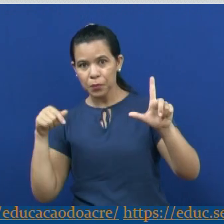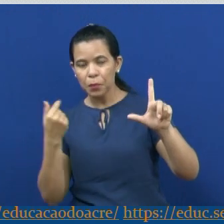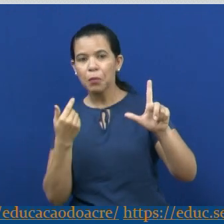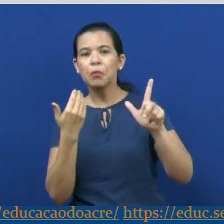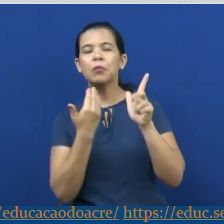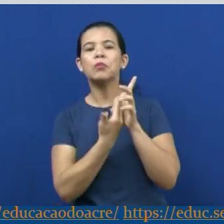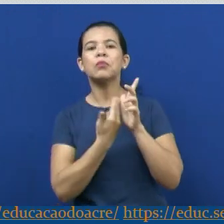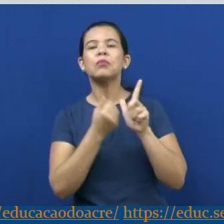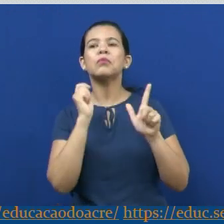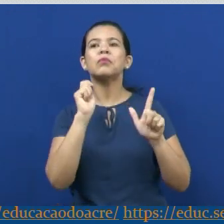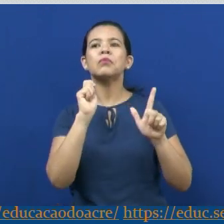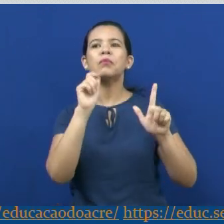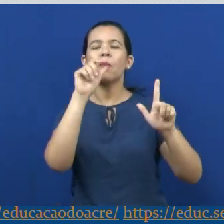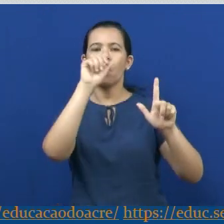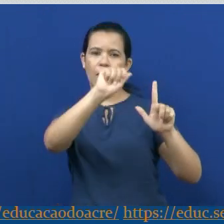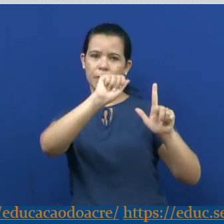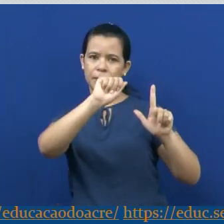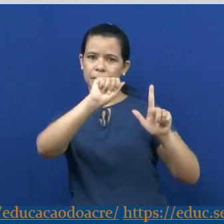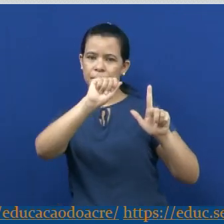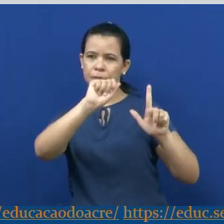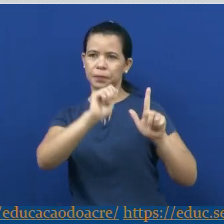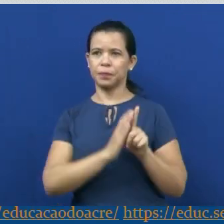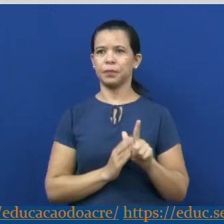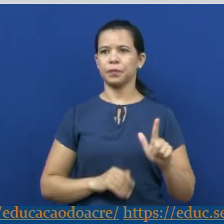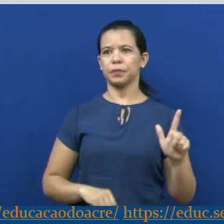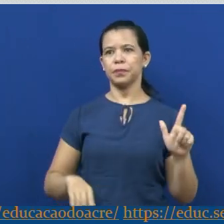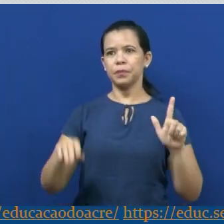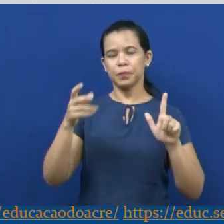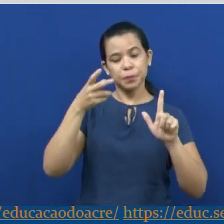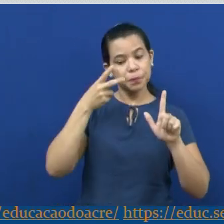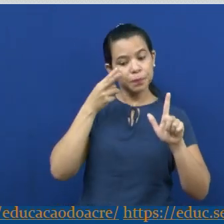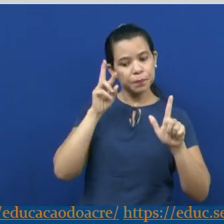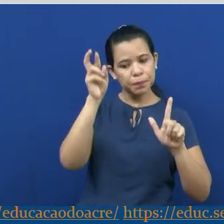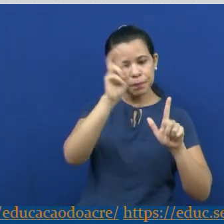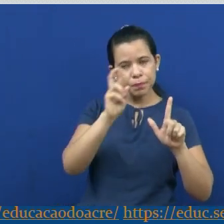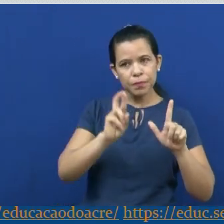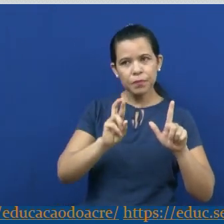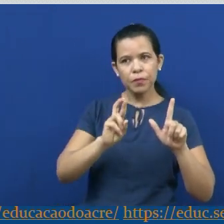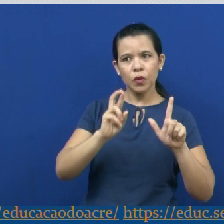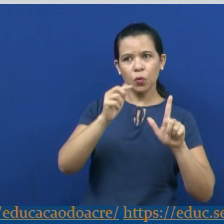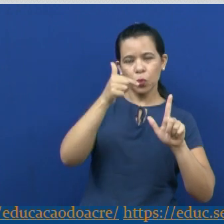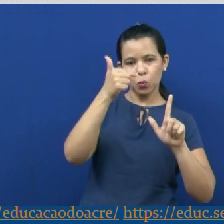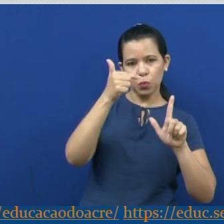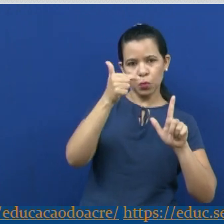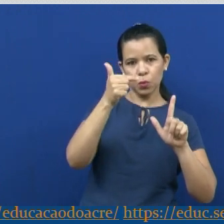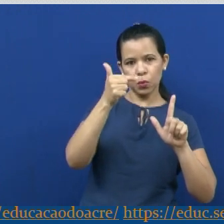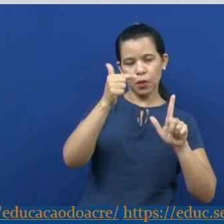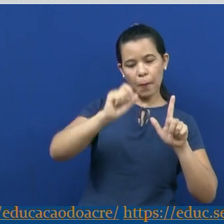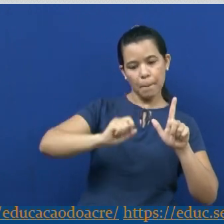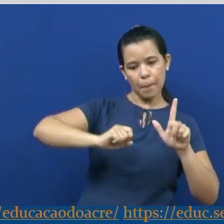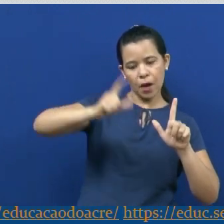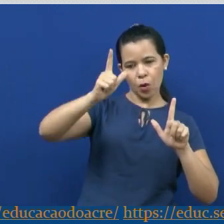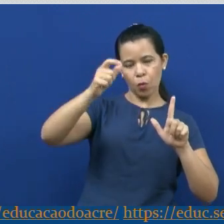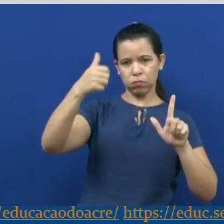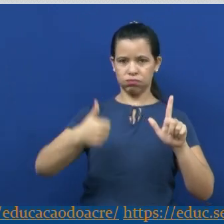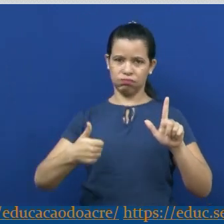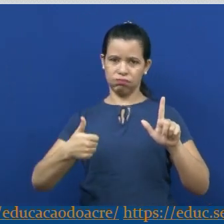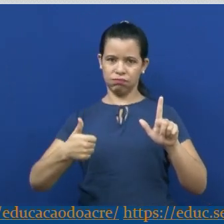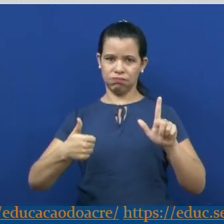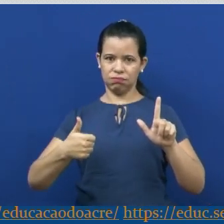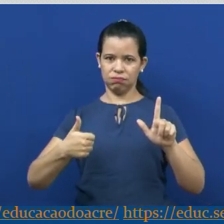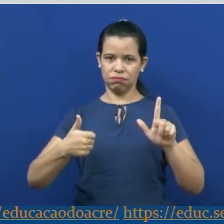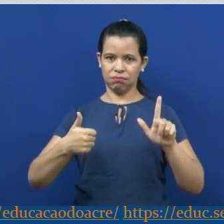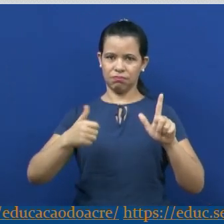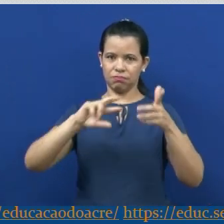o nosso a. Então, observe que o 2 ele é maior que 1. Tudo certinho? Então,